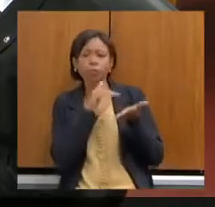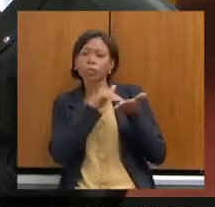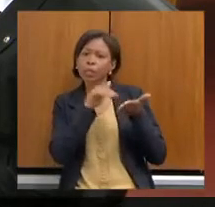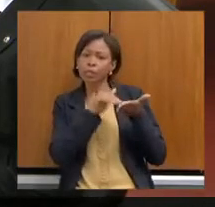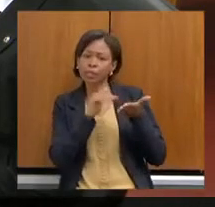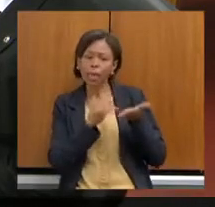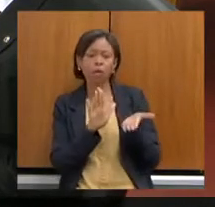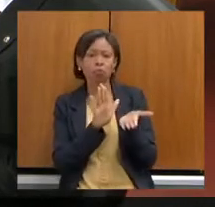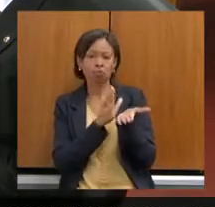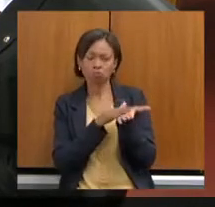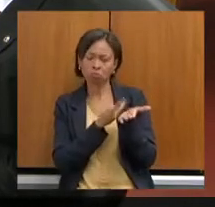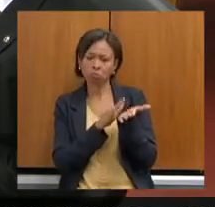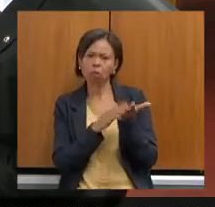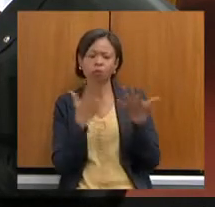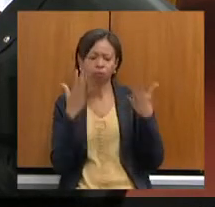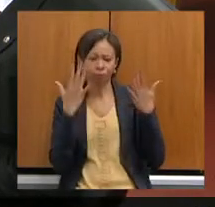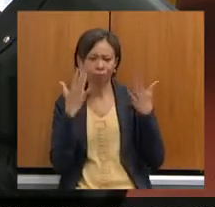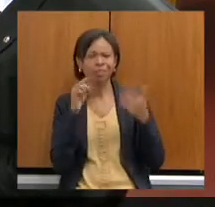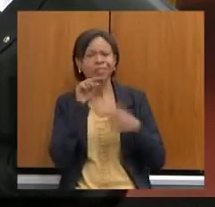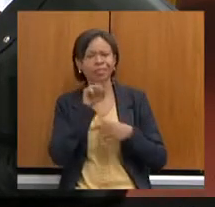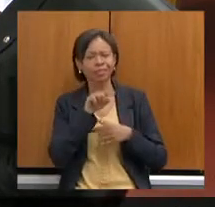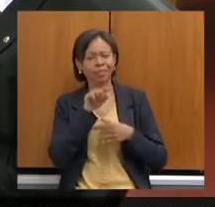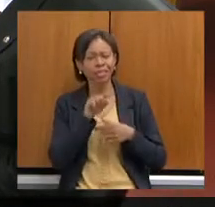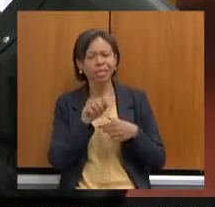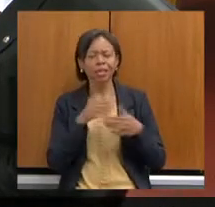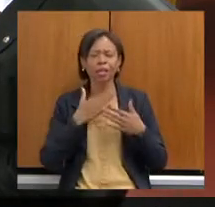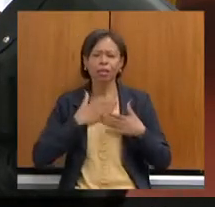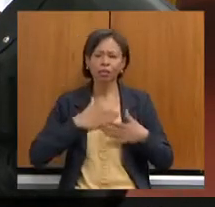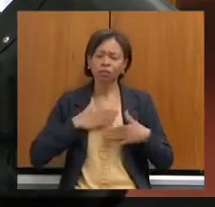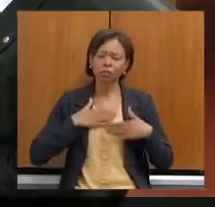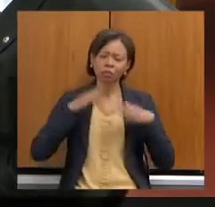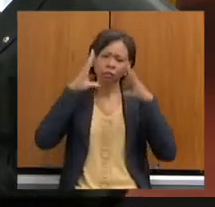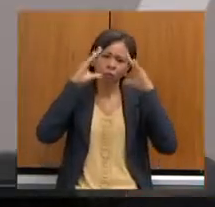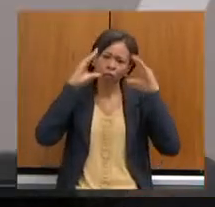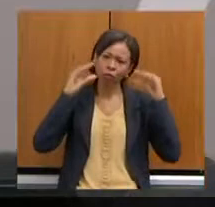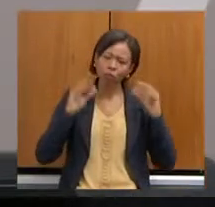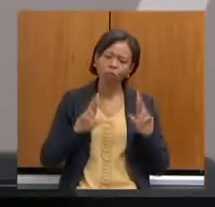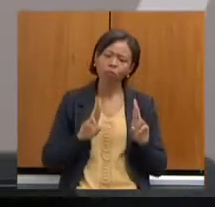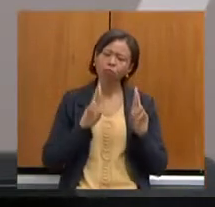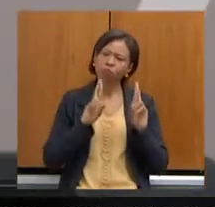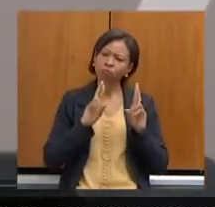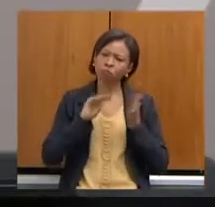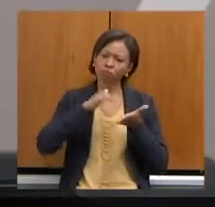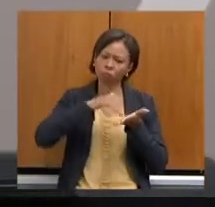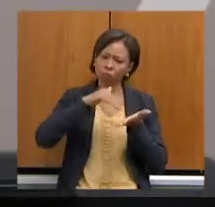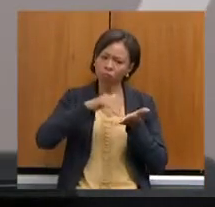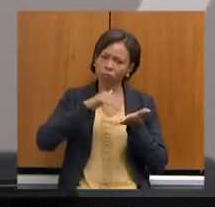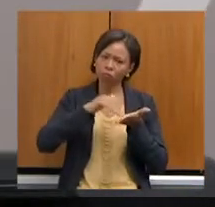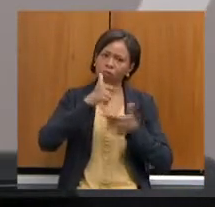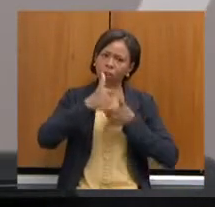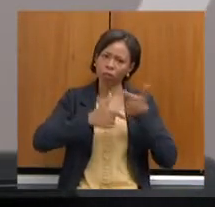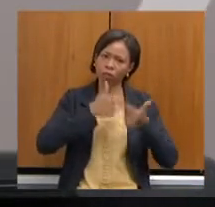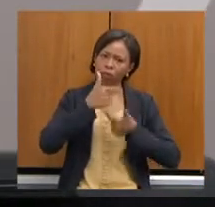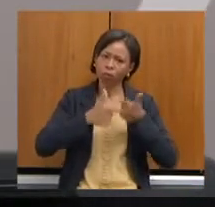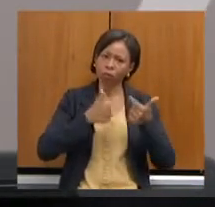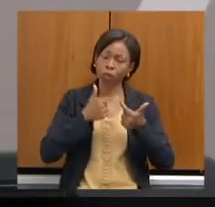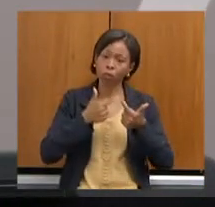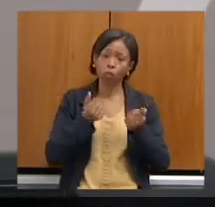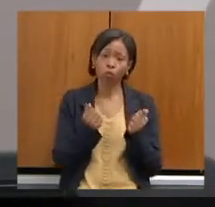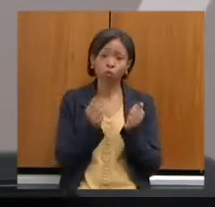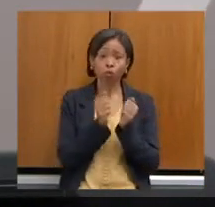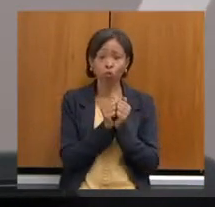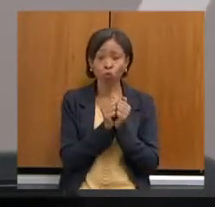Parabéns pela condução a condução Serena e tranquila da sua pasta com os seus auxiliares